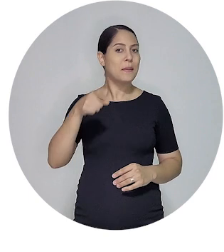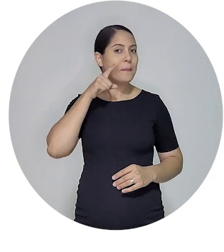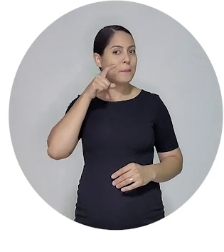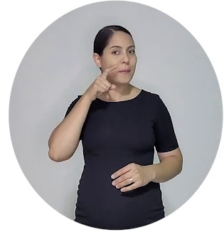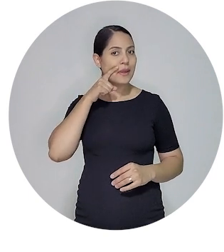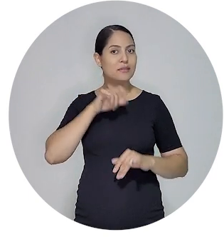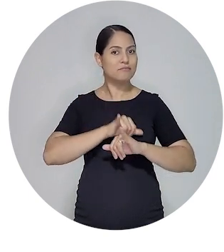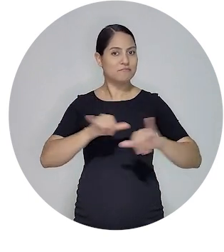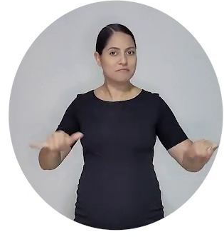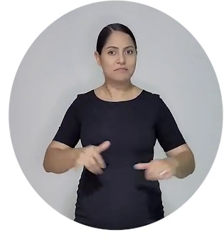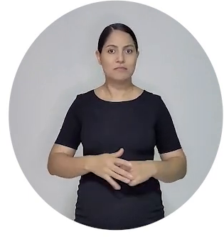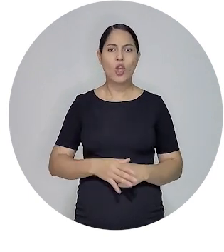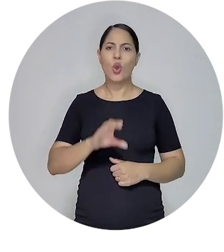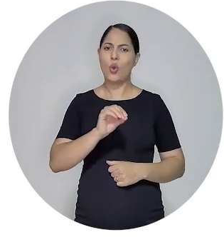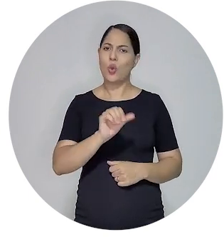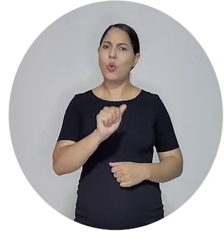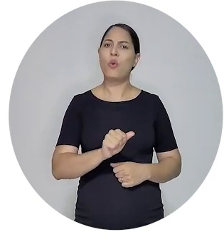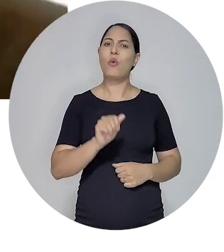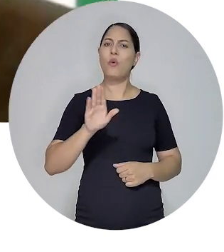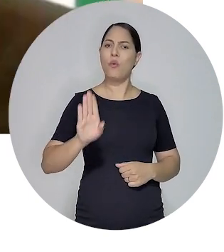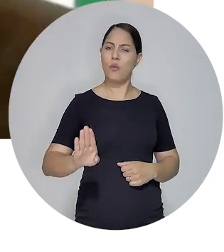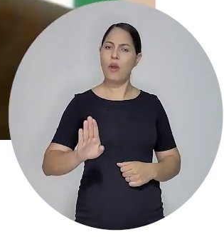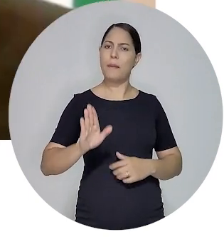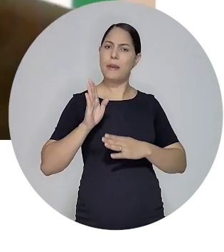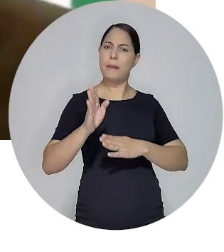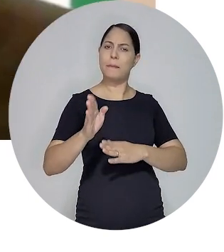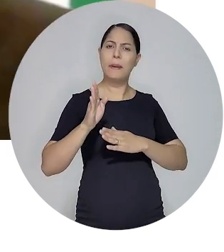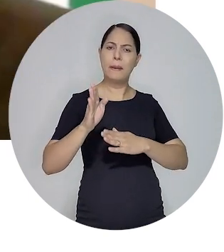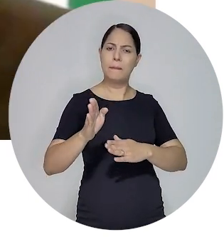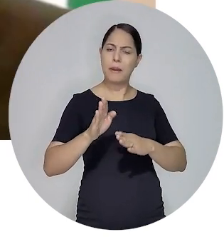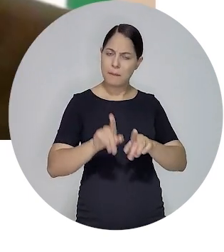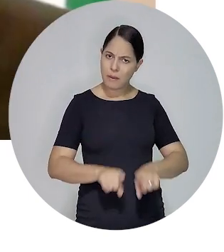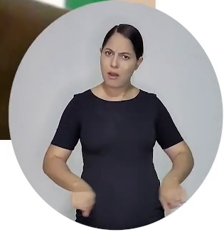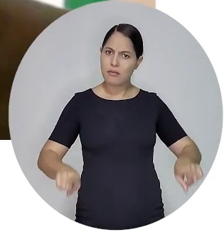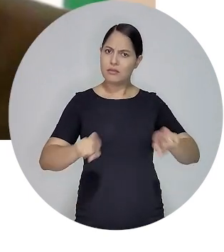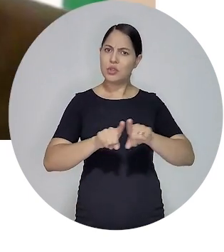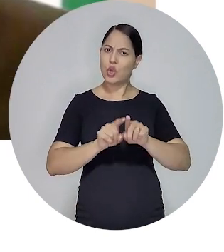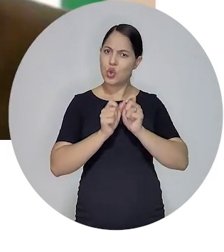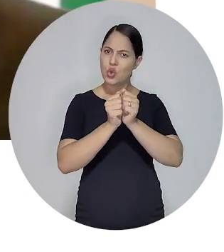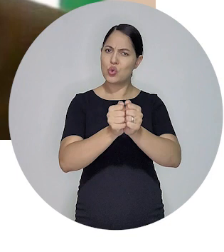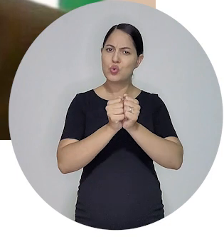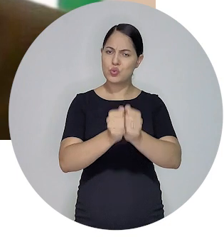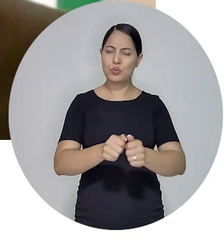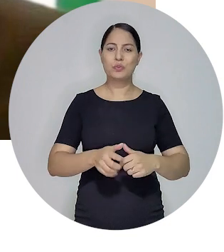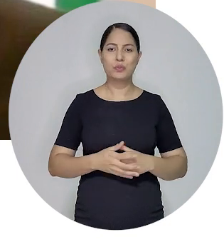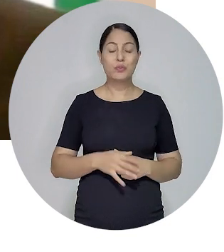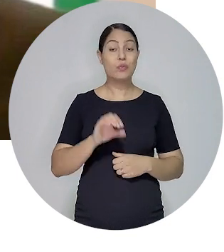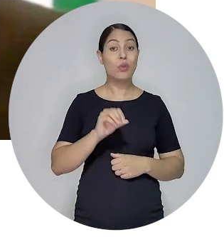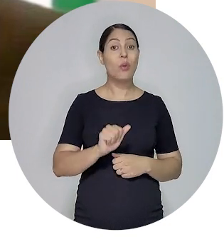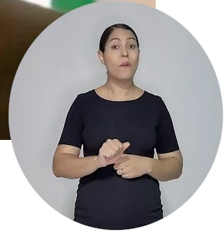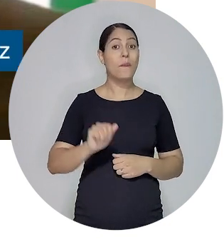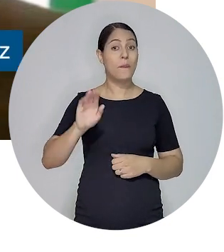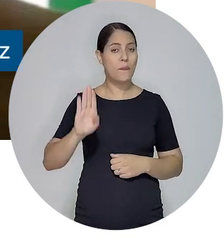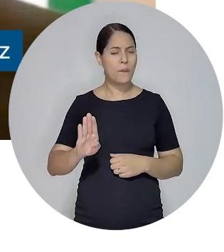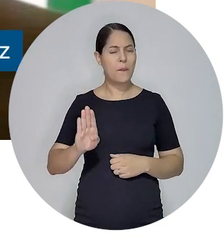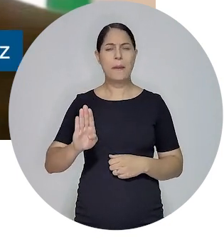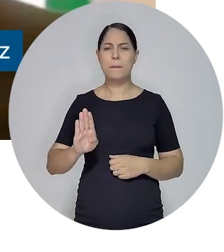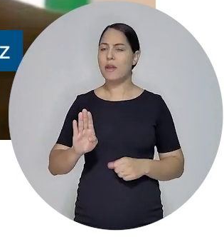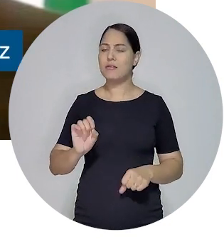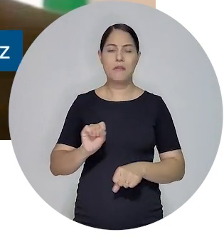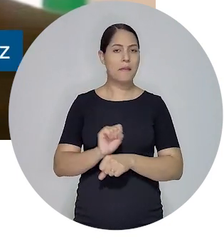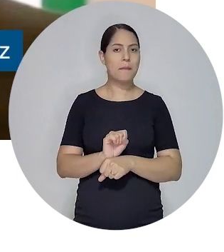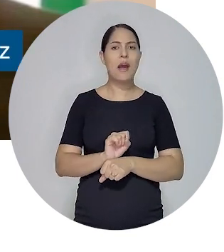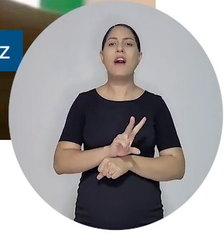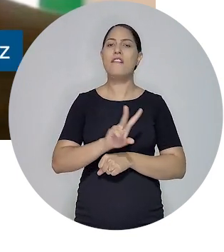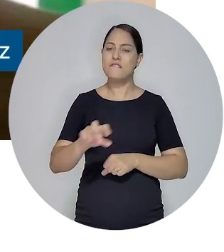Beto Simonetti, afirmou, abre aspas, que a Ordem está à inteira disposição para uma caminhada conjunta. Enquanto voz da cidadania,